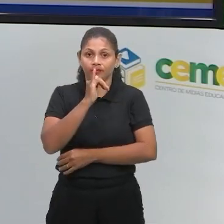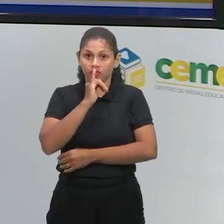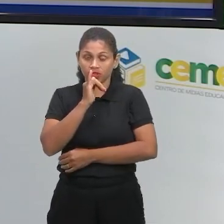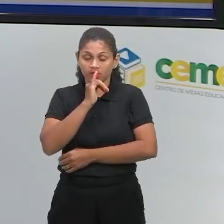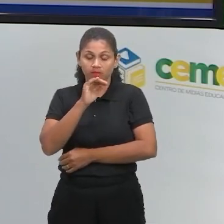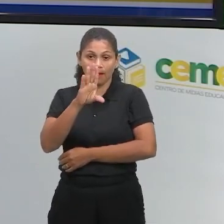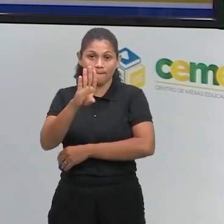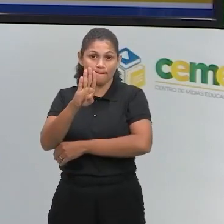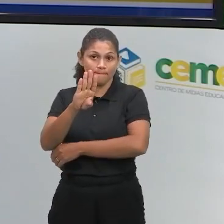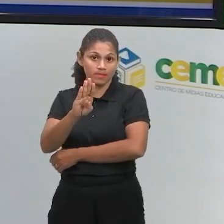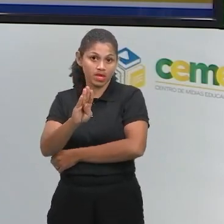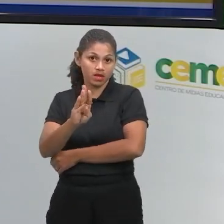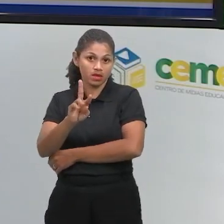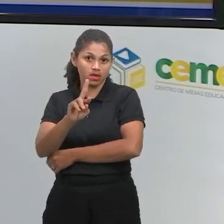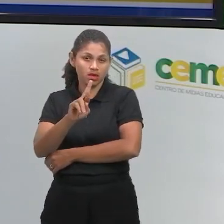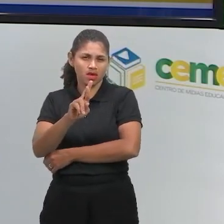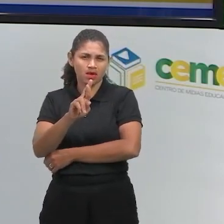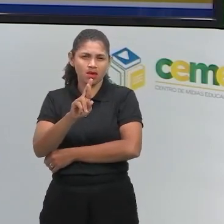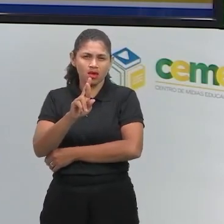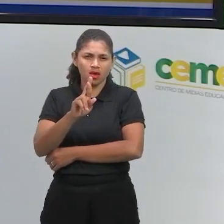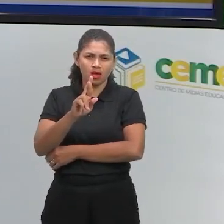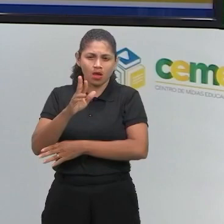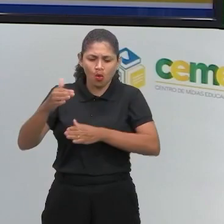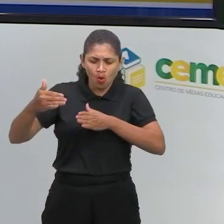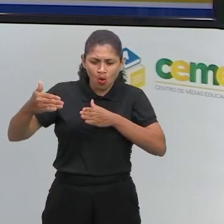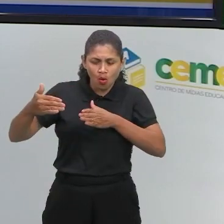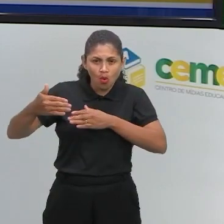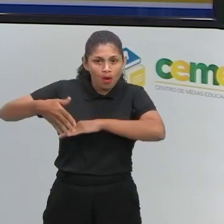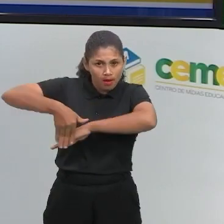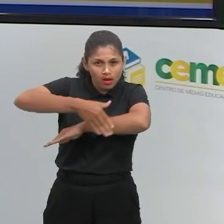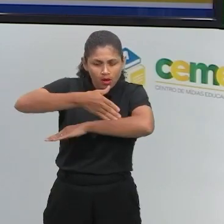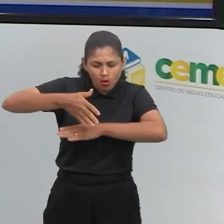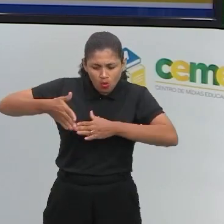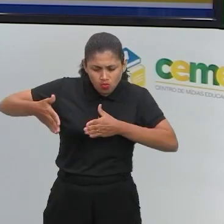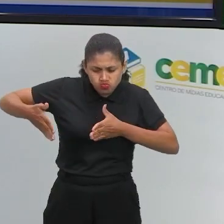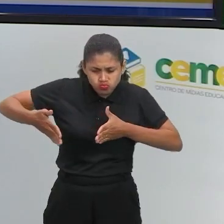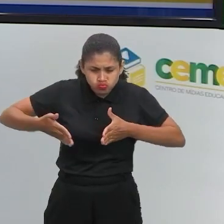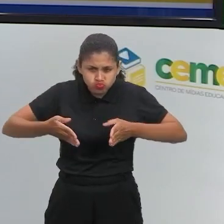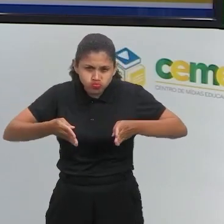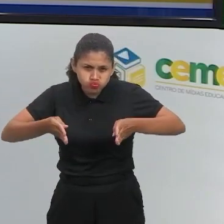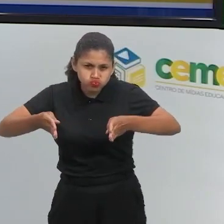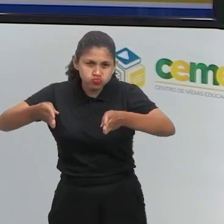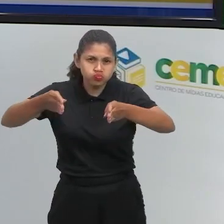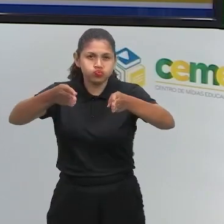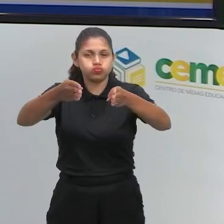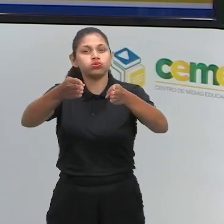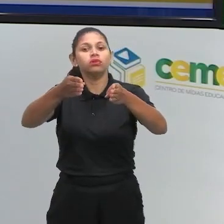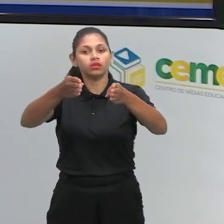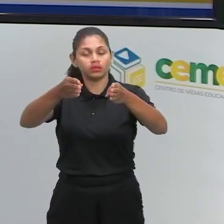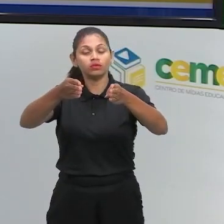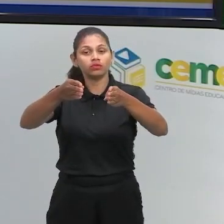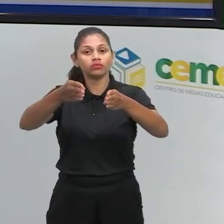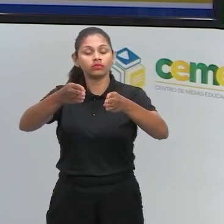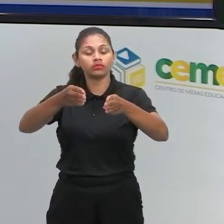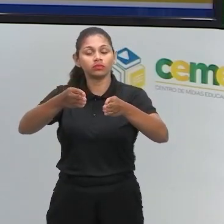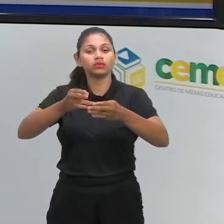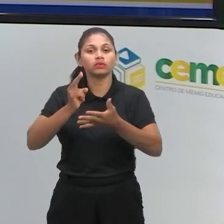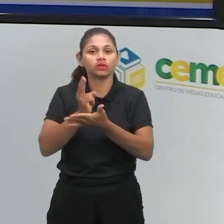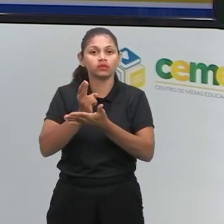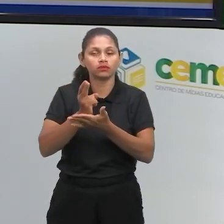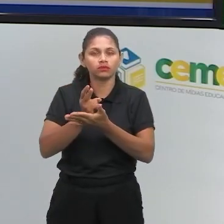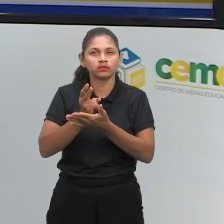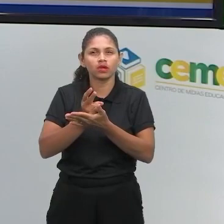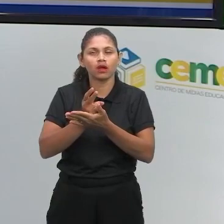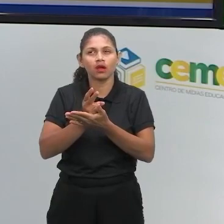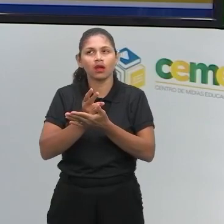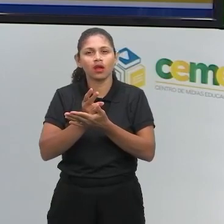nosso país, né, a BR ela é demarcada por quilometragem. Então, geralmente você está indo em direção, por exemplo, sai de Rio Branco